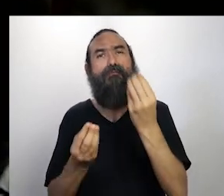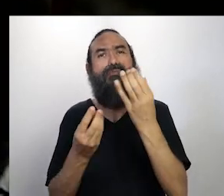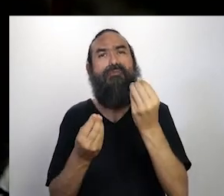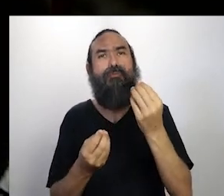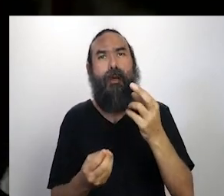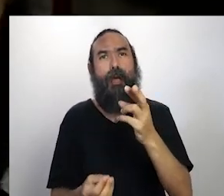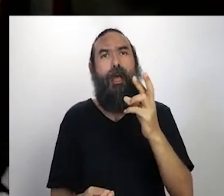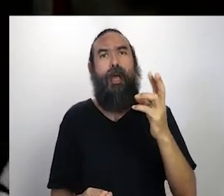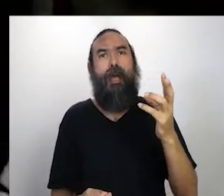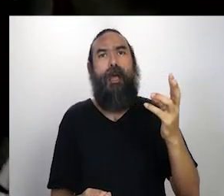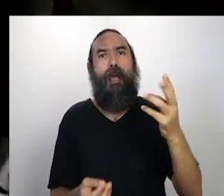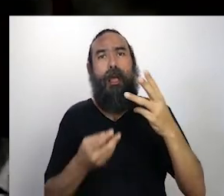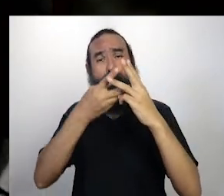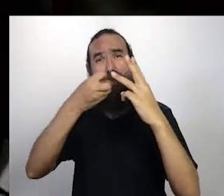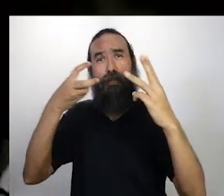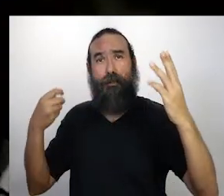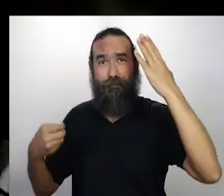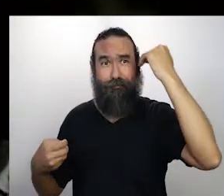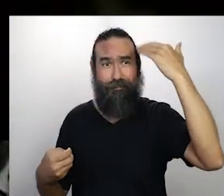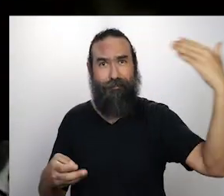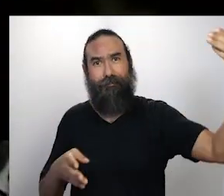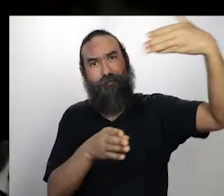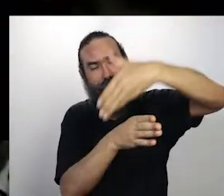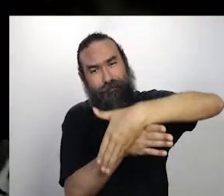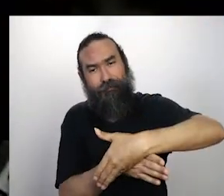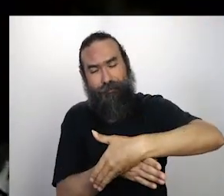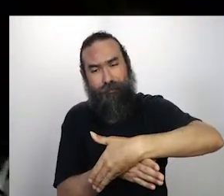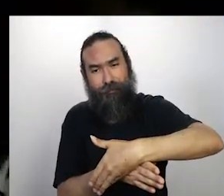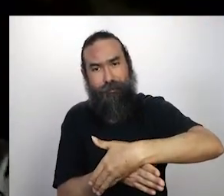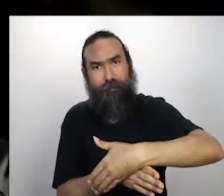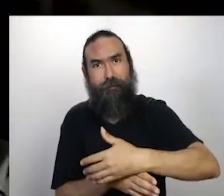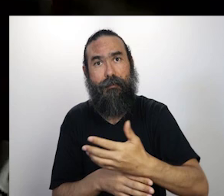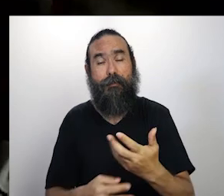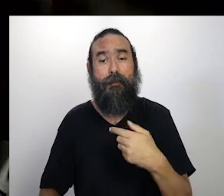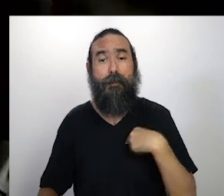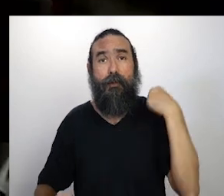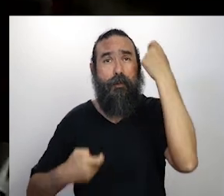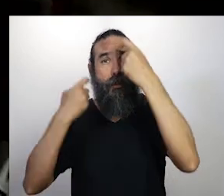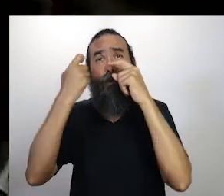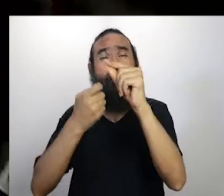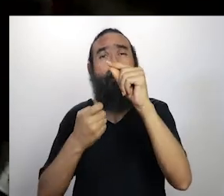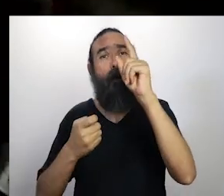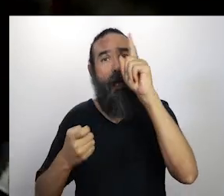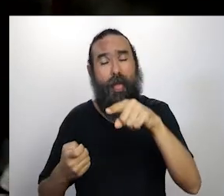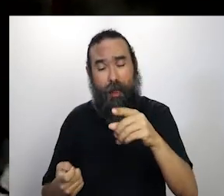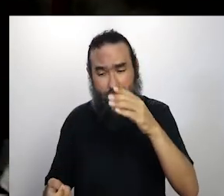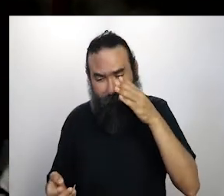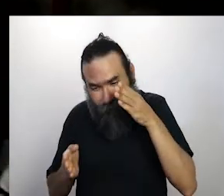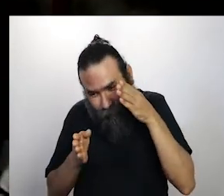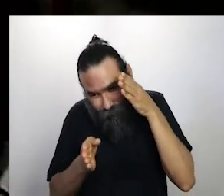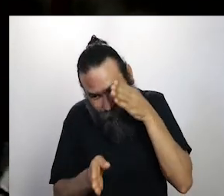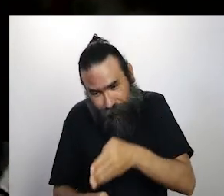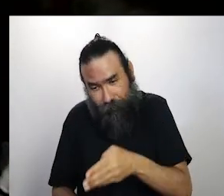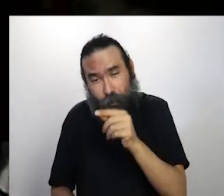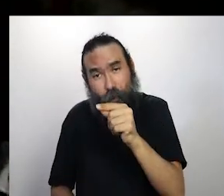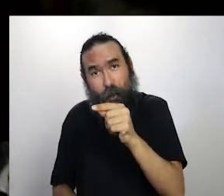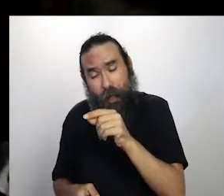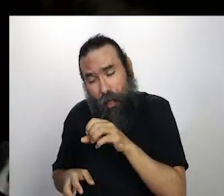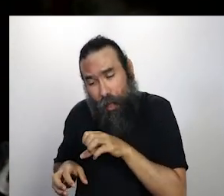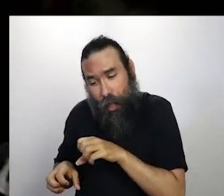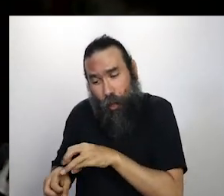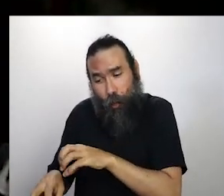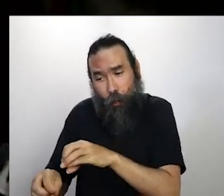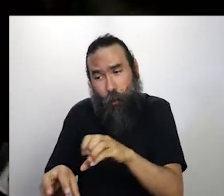lideranças indígenas. E uma das minhas preocupações grandíssimas é com a questão da educação. Então eu bato muito firme